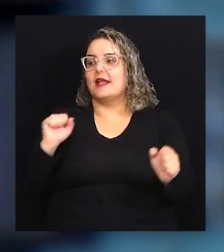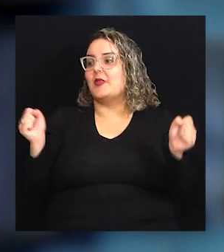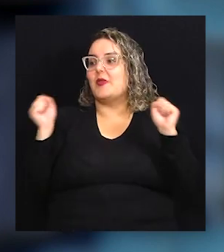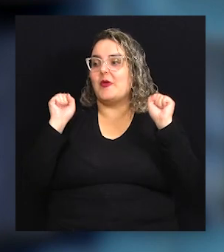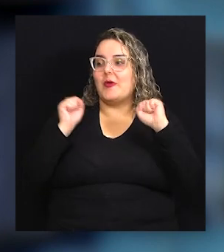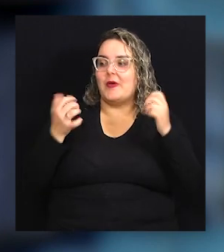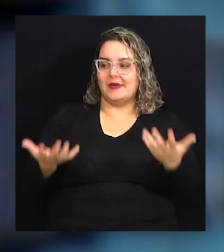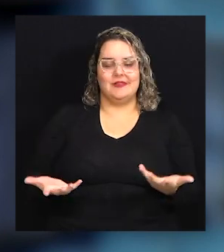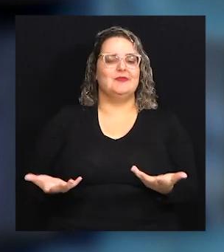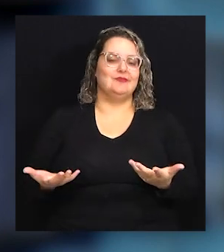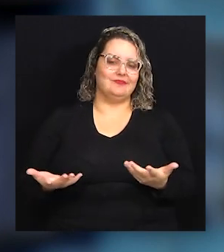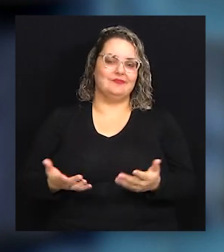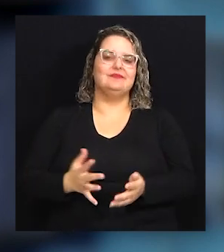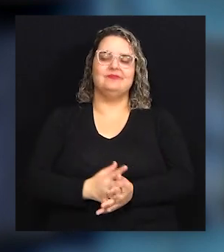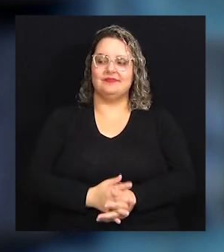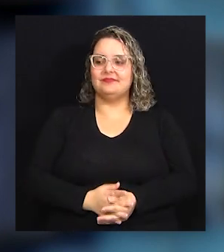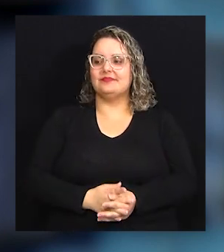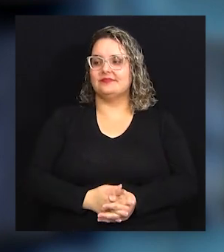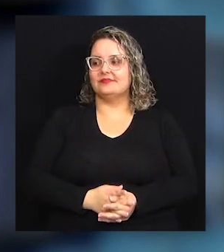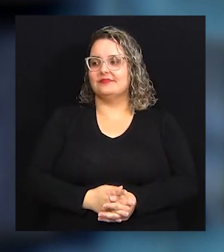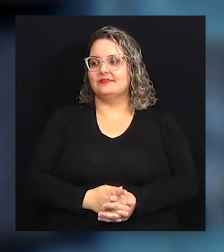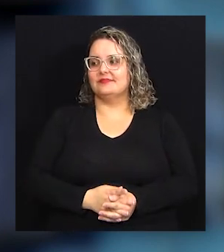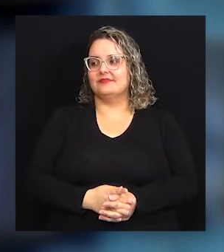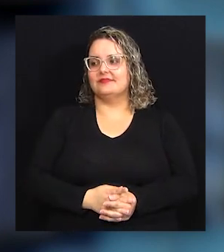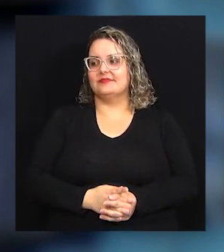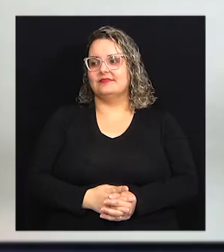quando tem as aulas também, que é da educadora Tesa.